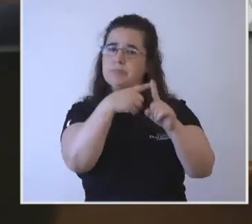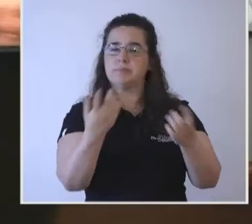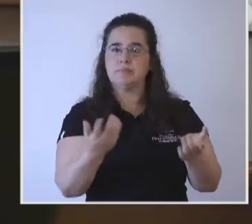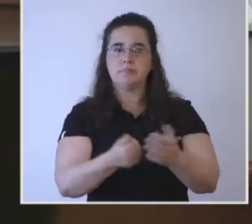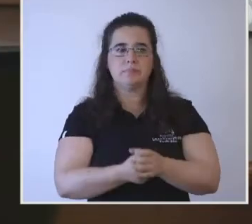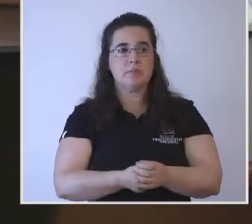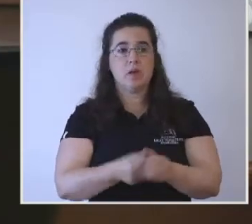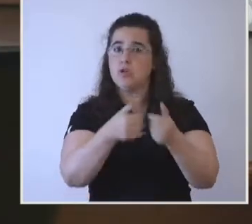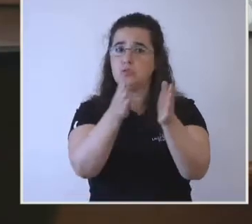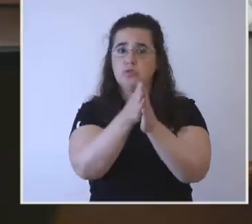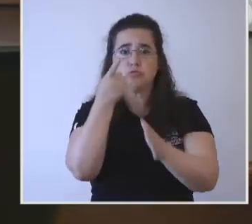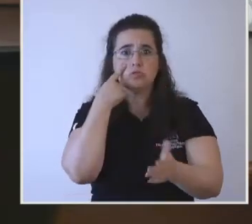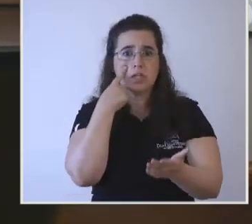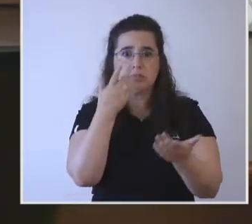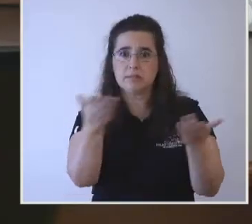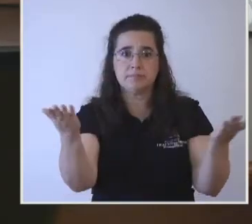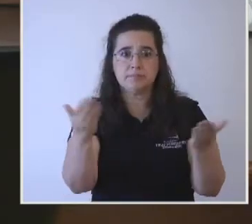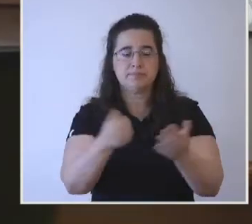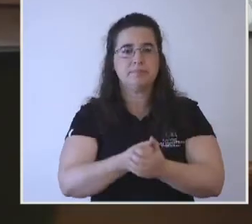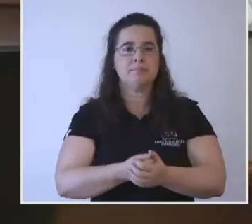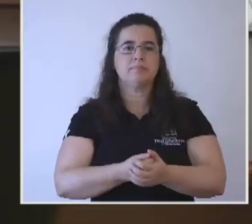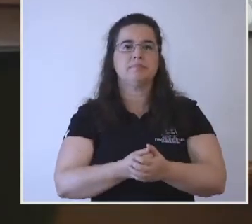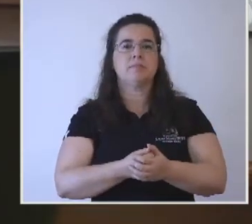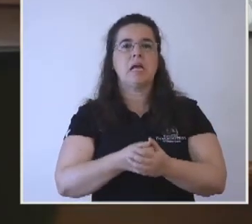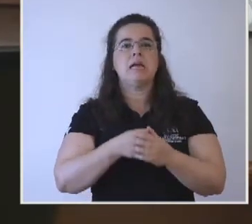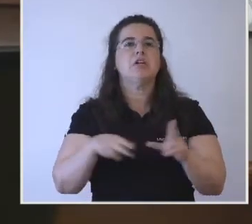a gente conhece. Nisso está.